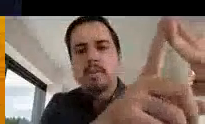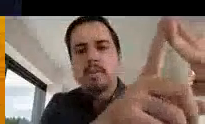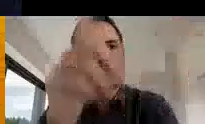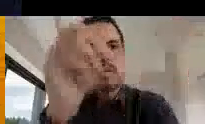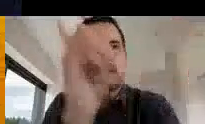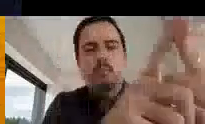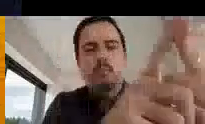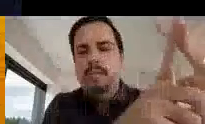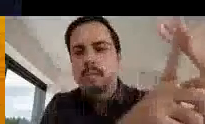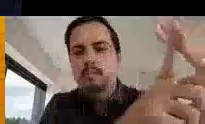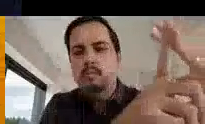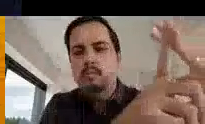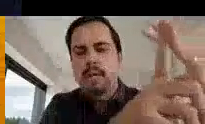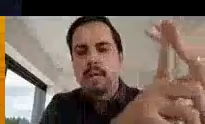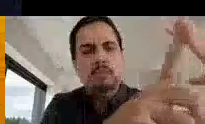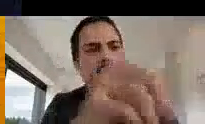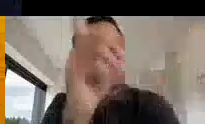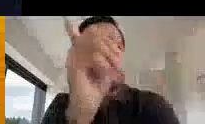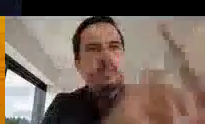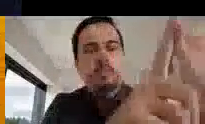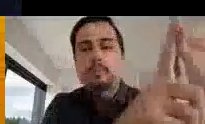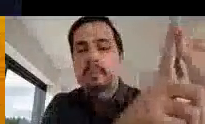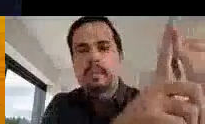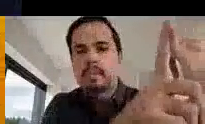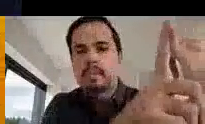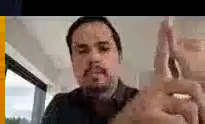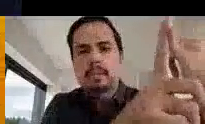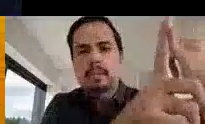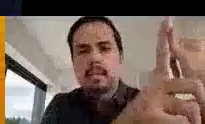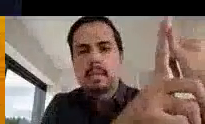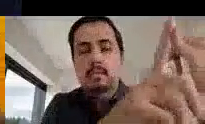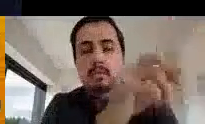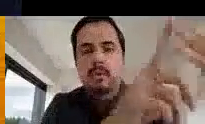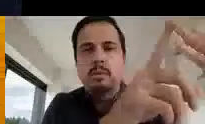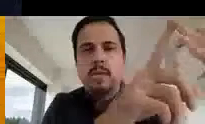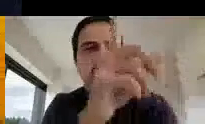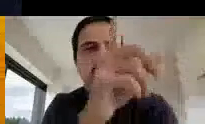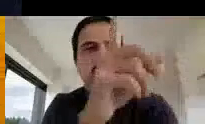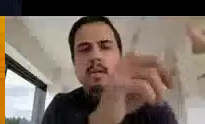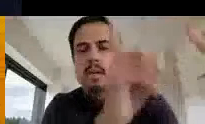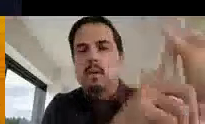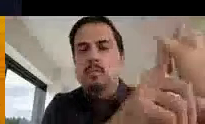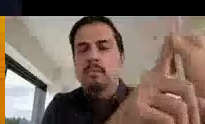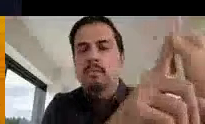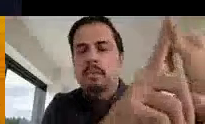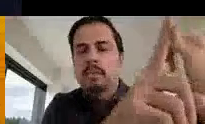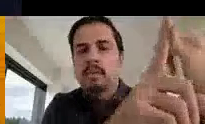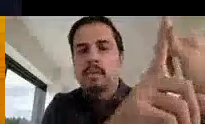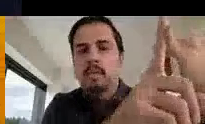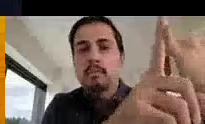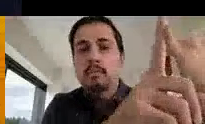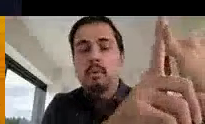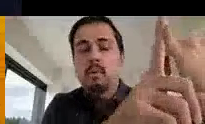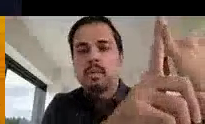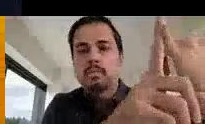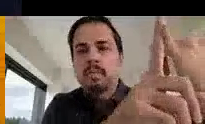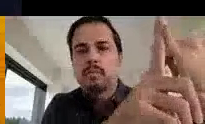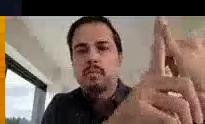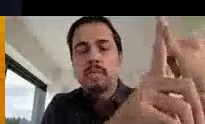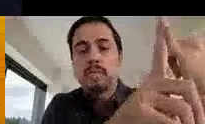uma crise econômica, uma empresa que muda o mercado, uma empresa que muda o seu mercado, né? Uma empresa